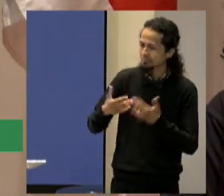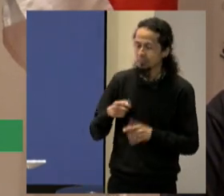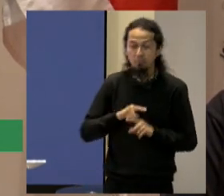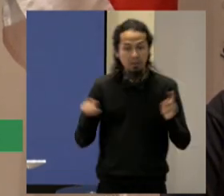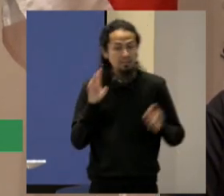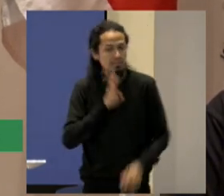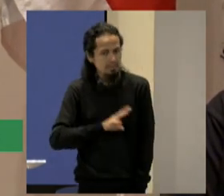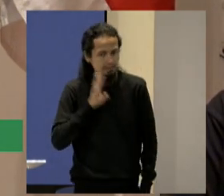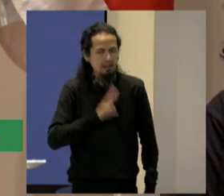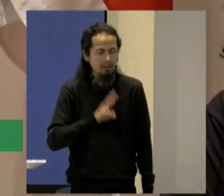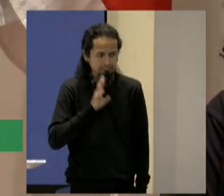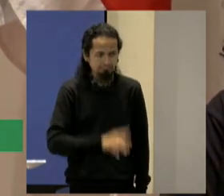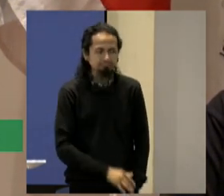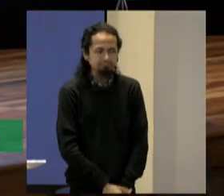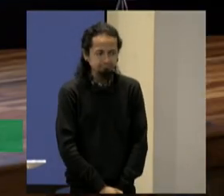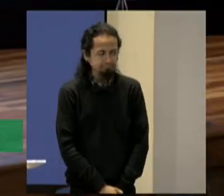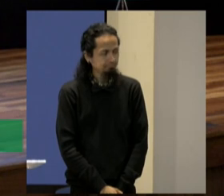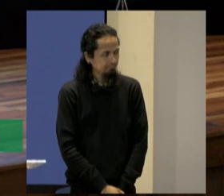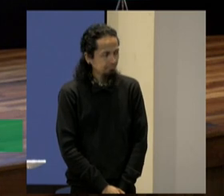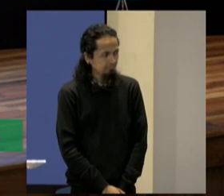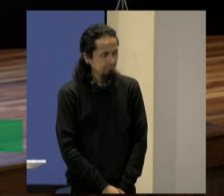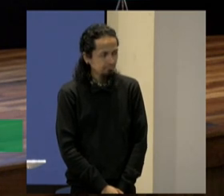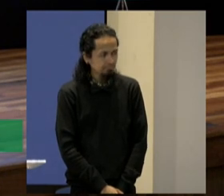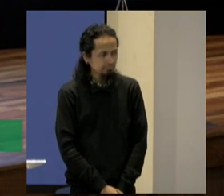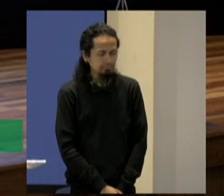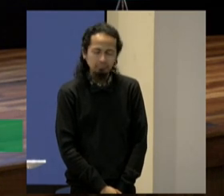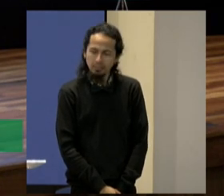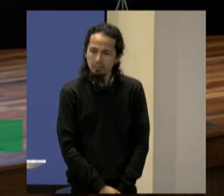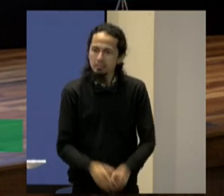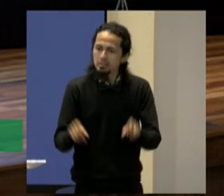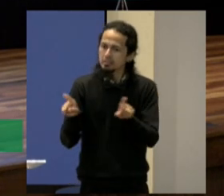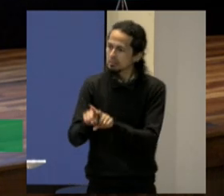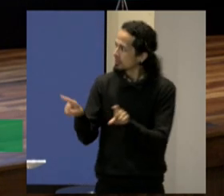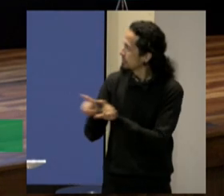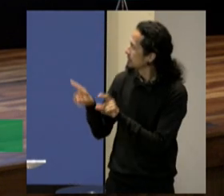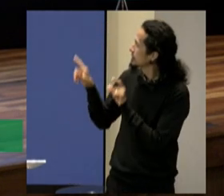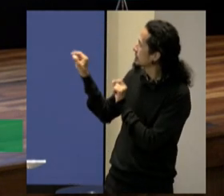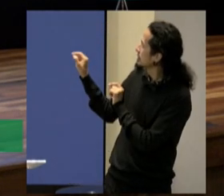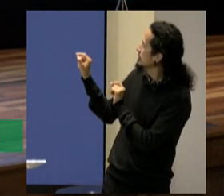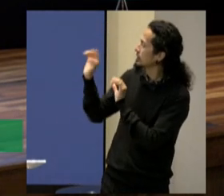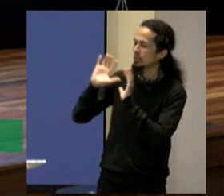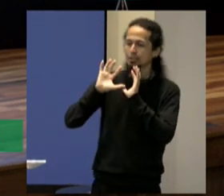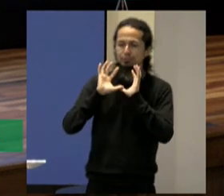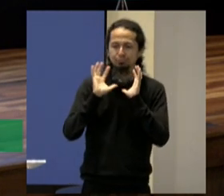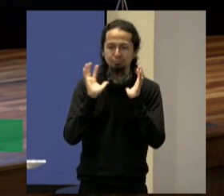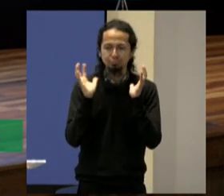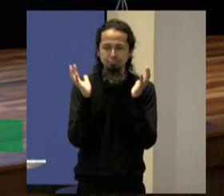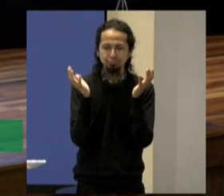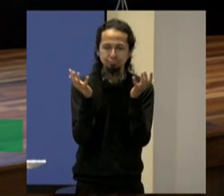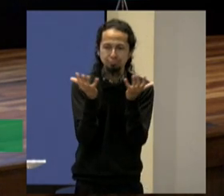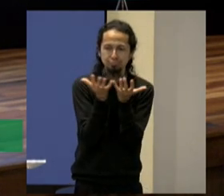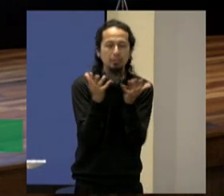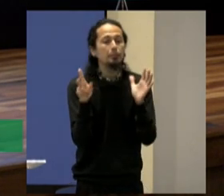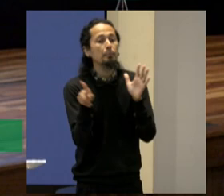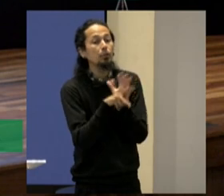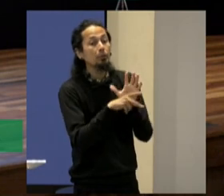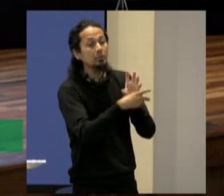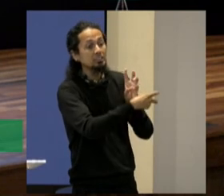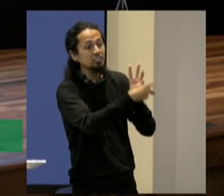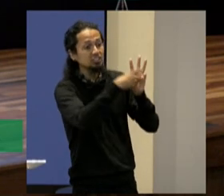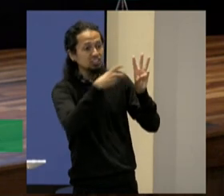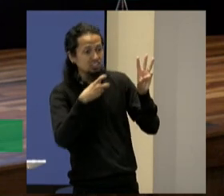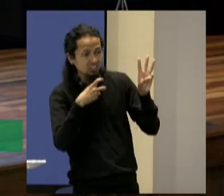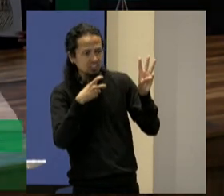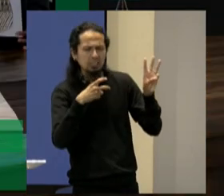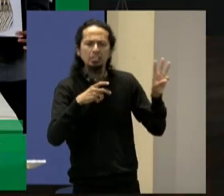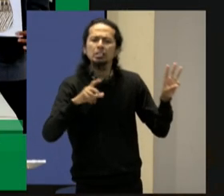bacana. E a gente também tem as cestarias indígenas do quarto ano, depois de uma experiência que a gente teve com o